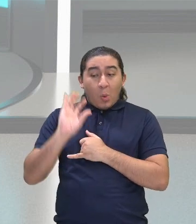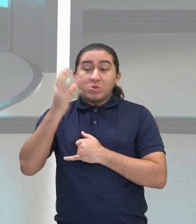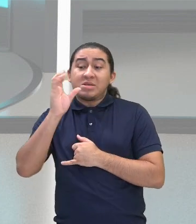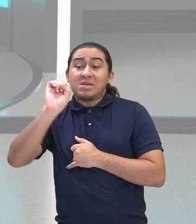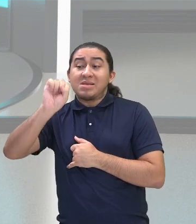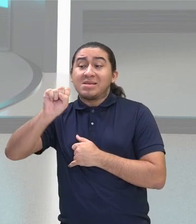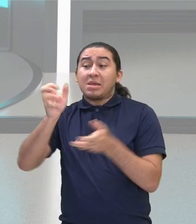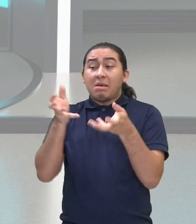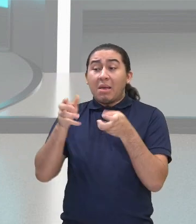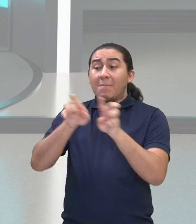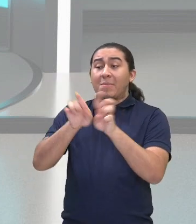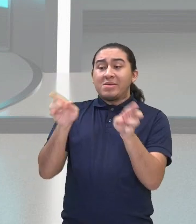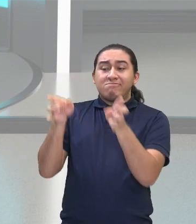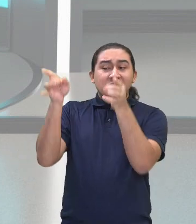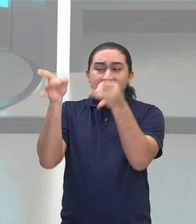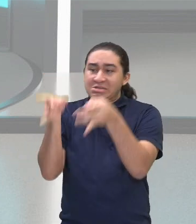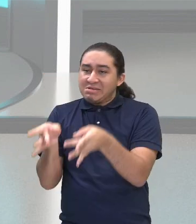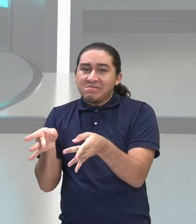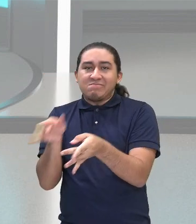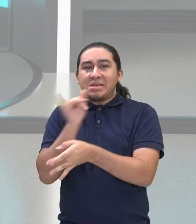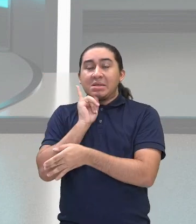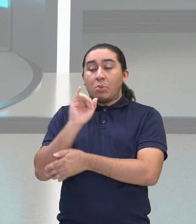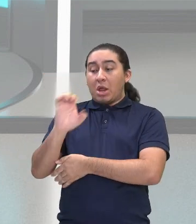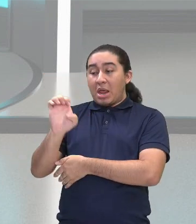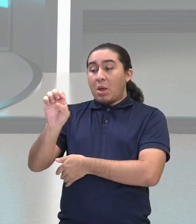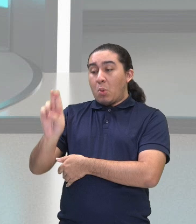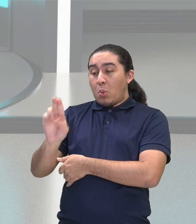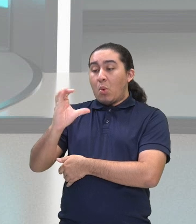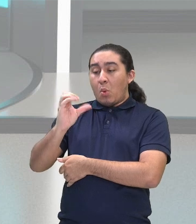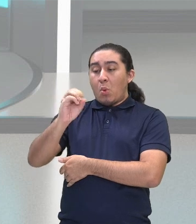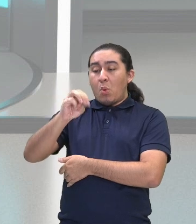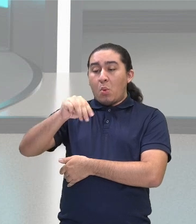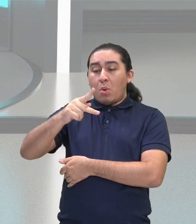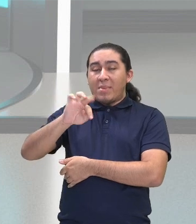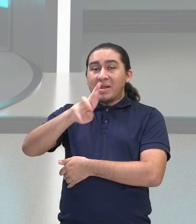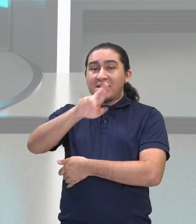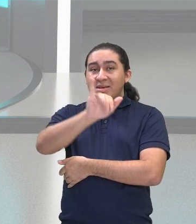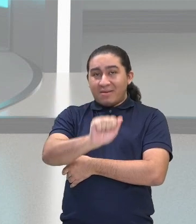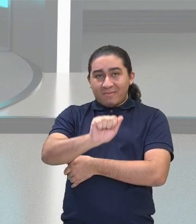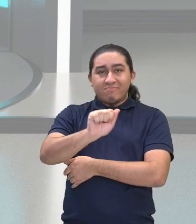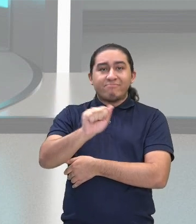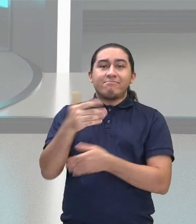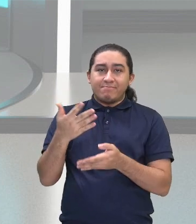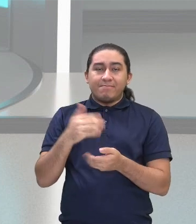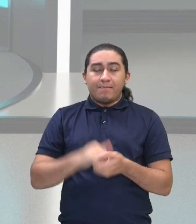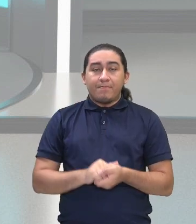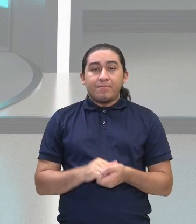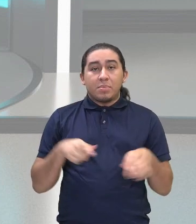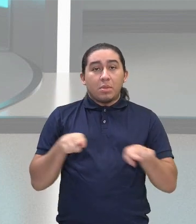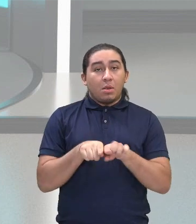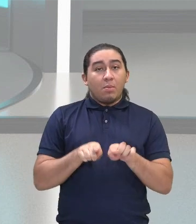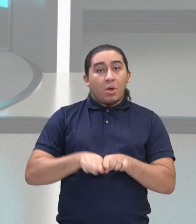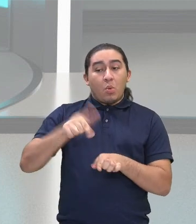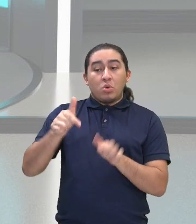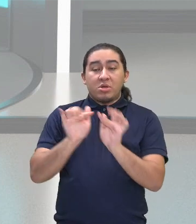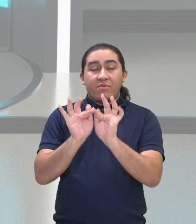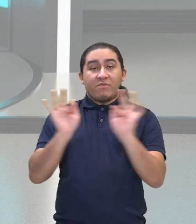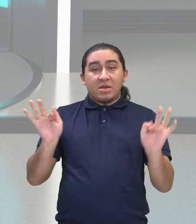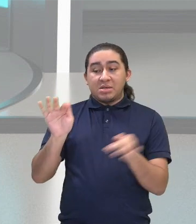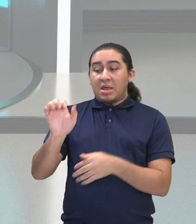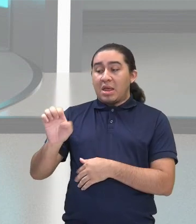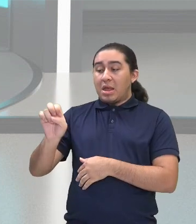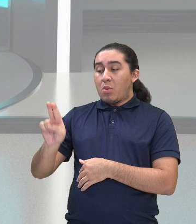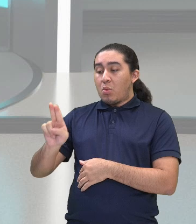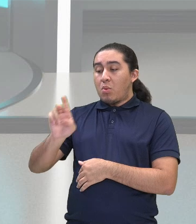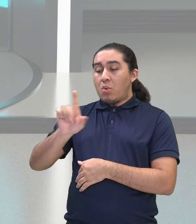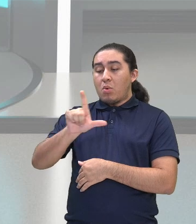vá acontecer. Eu compraria a blusa. Eu leria o romance